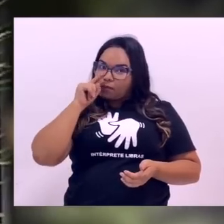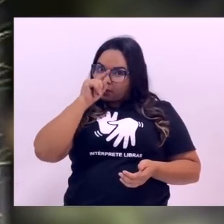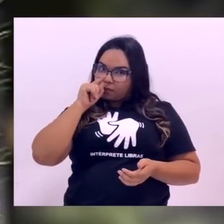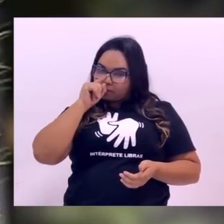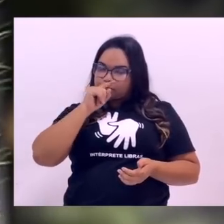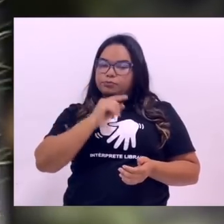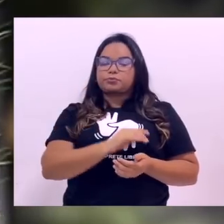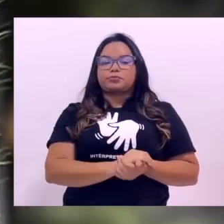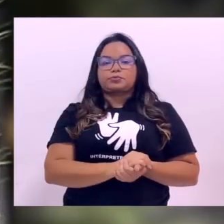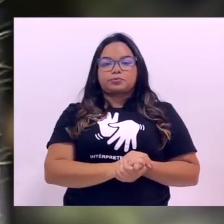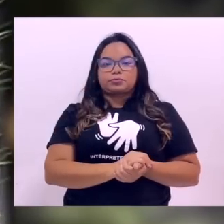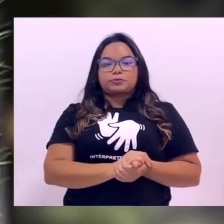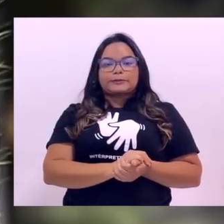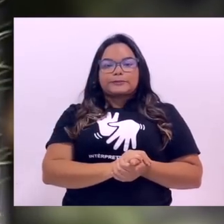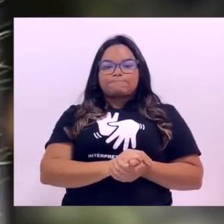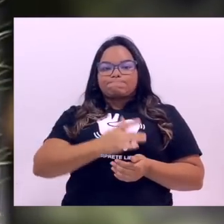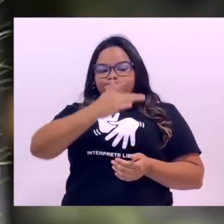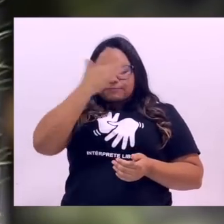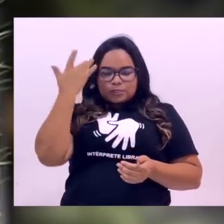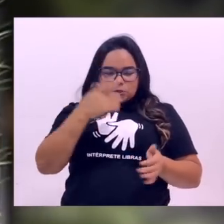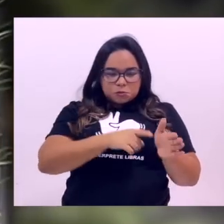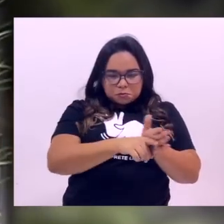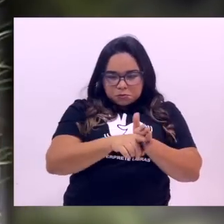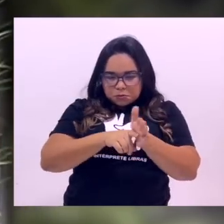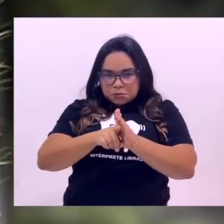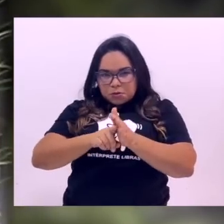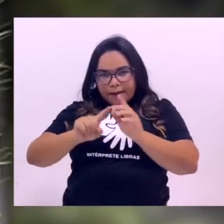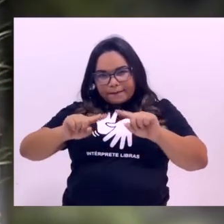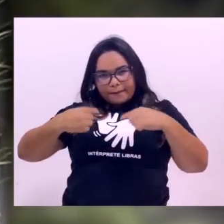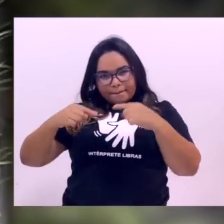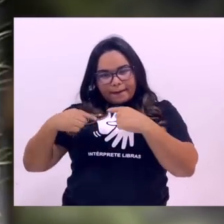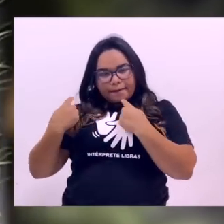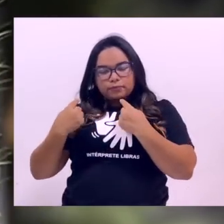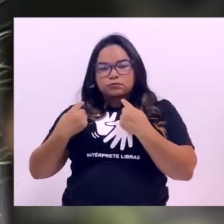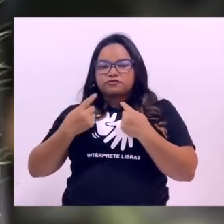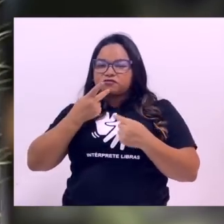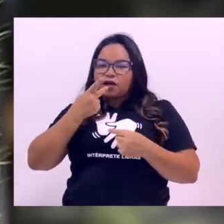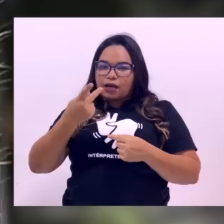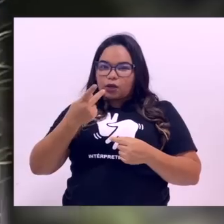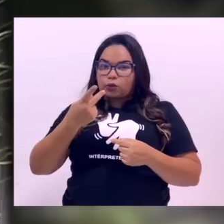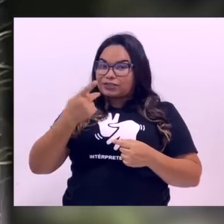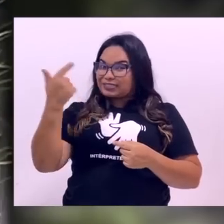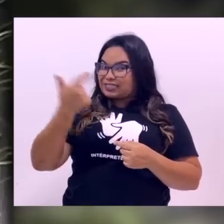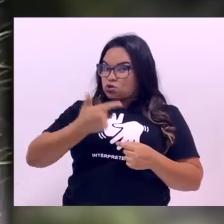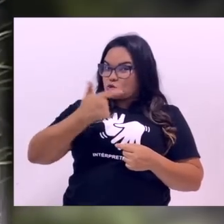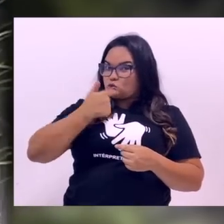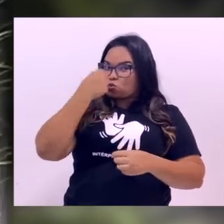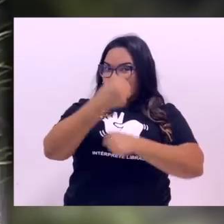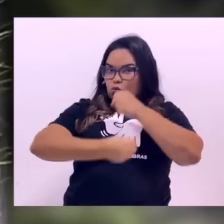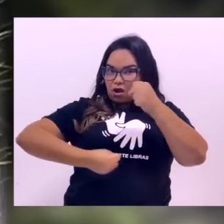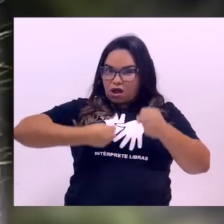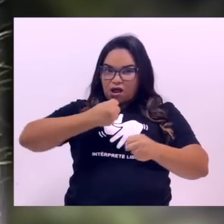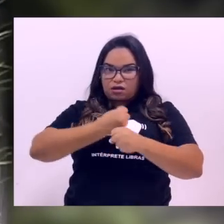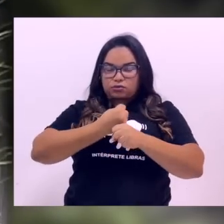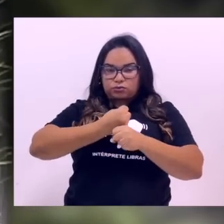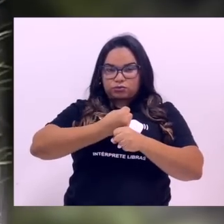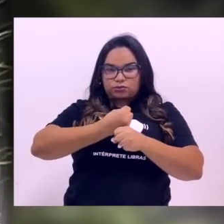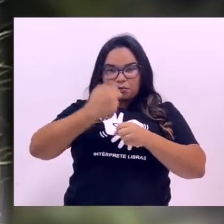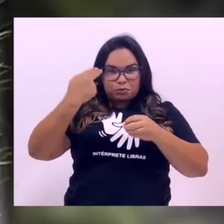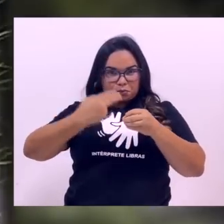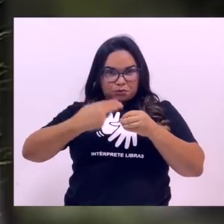perigosa. E então a alta crítica se queixa destes textos porque dizem, no segundo